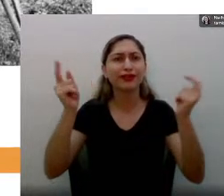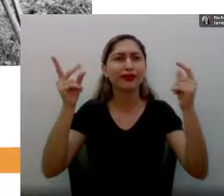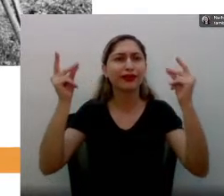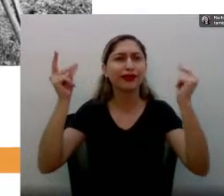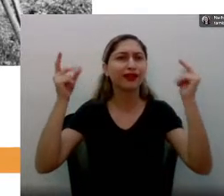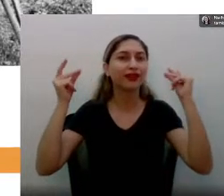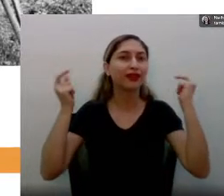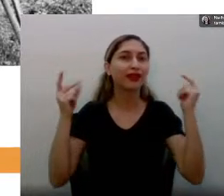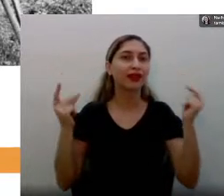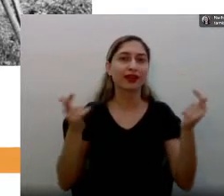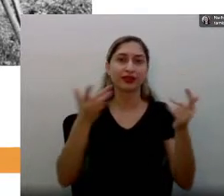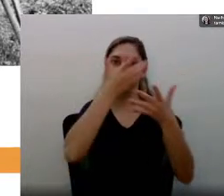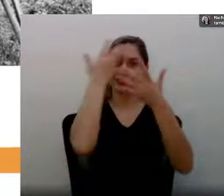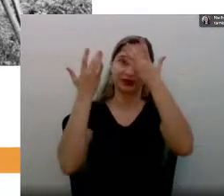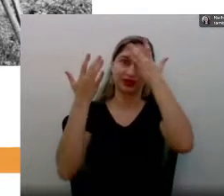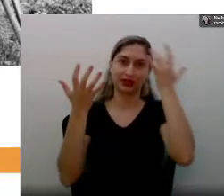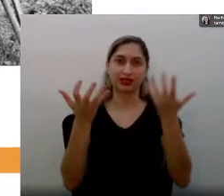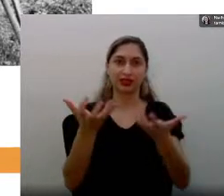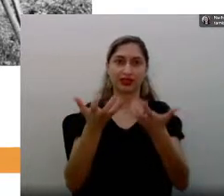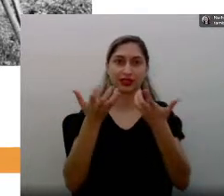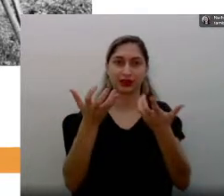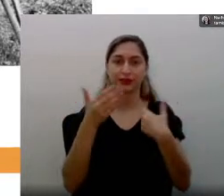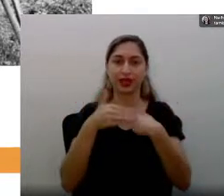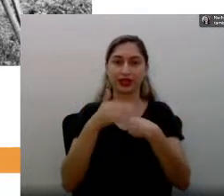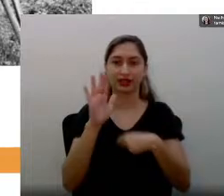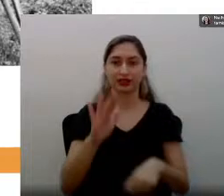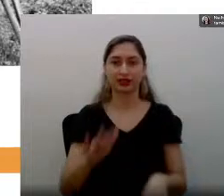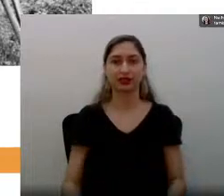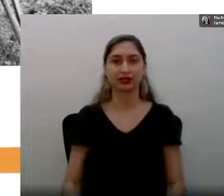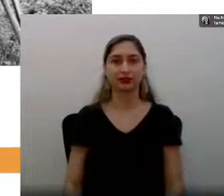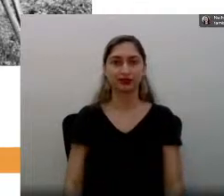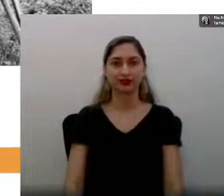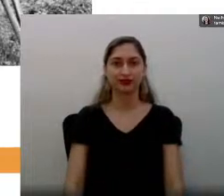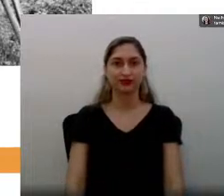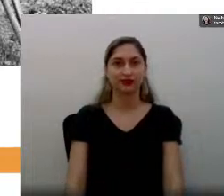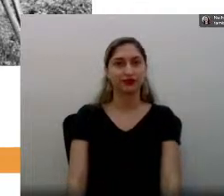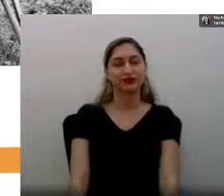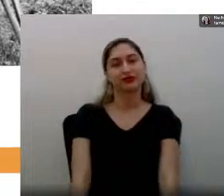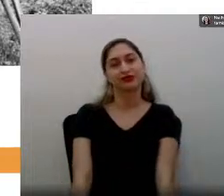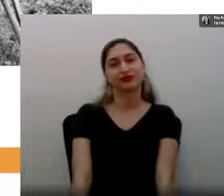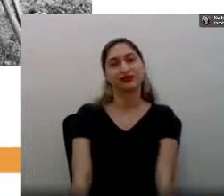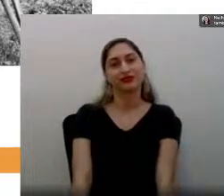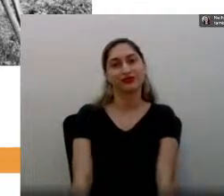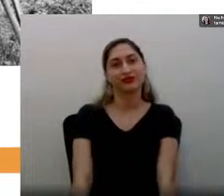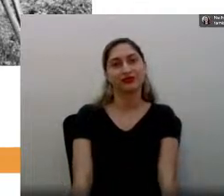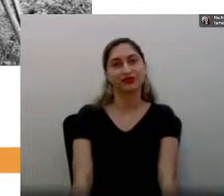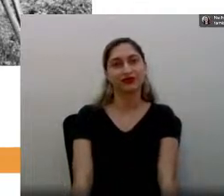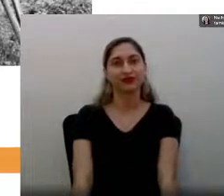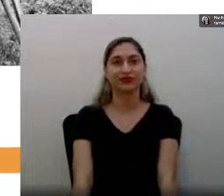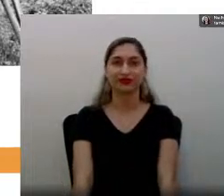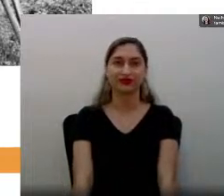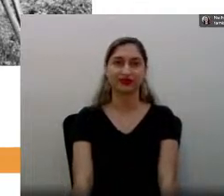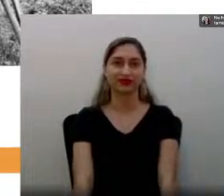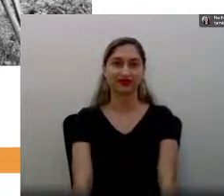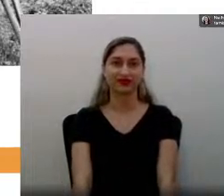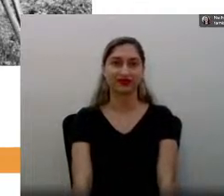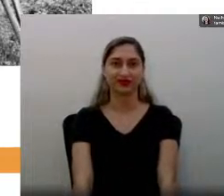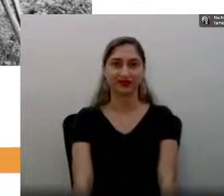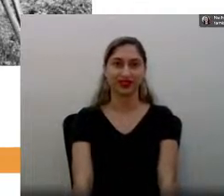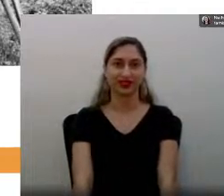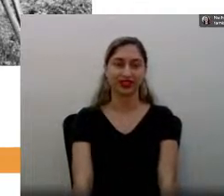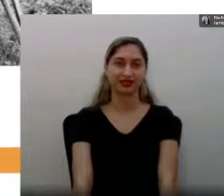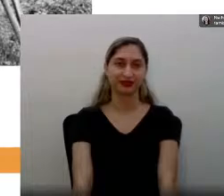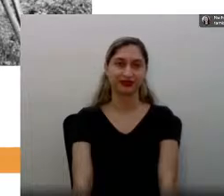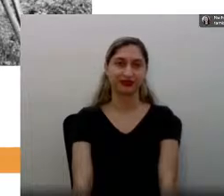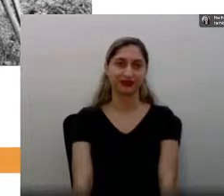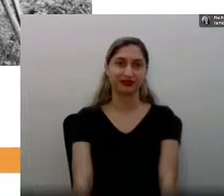então o 25 Mas pode colocar beleza obrigado Então olha depois da disso O